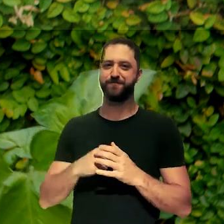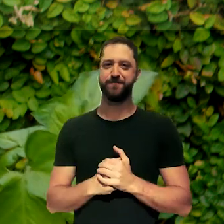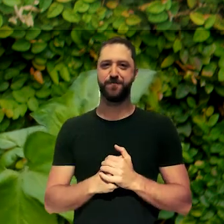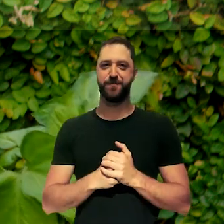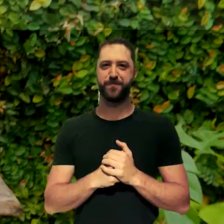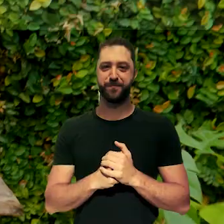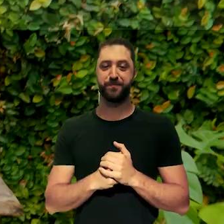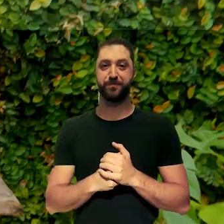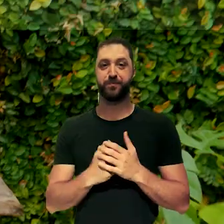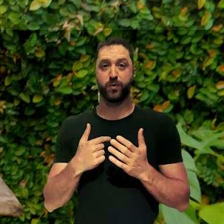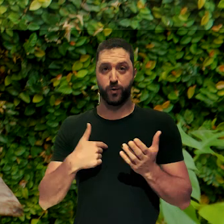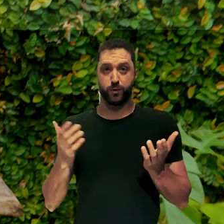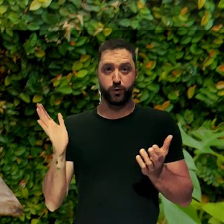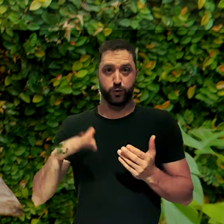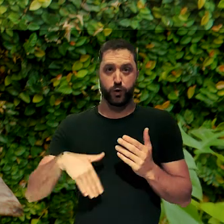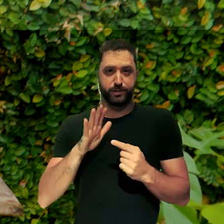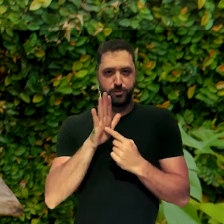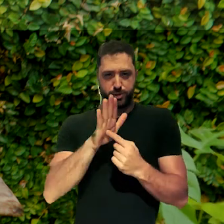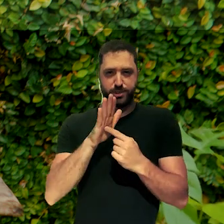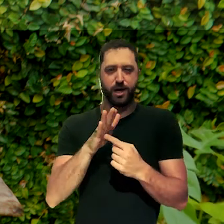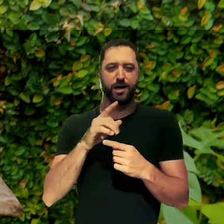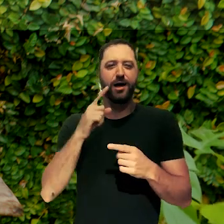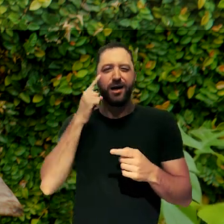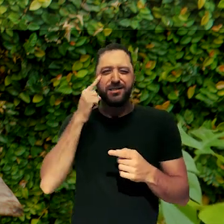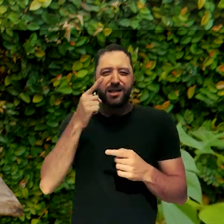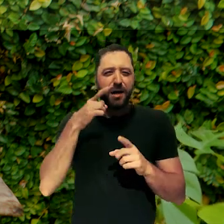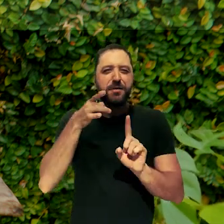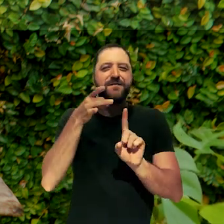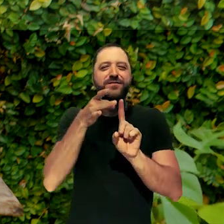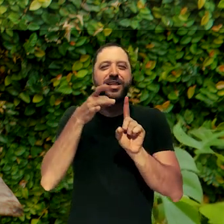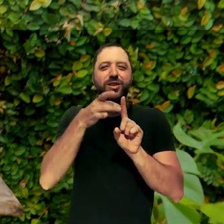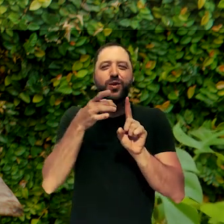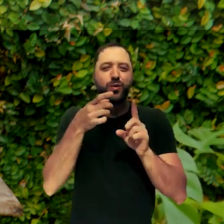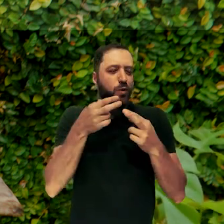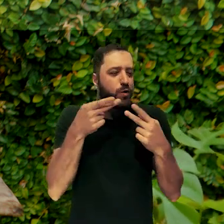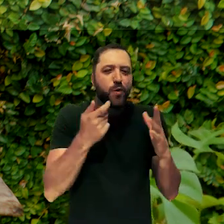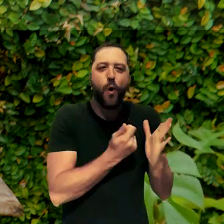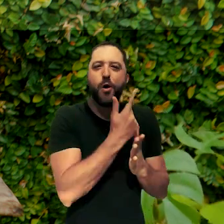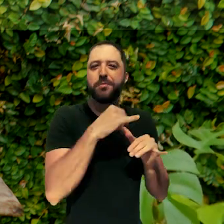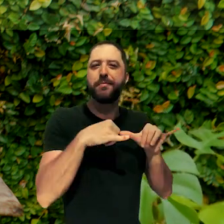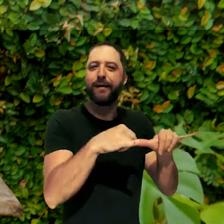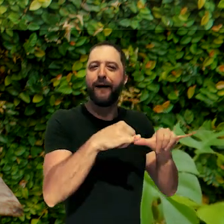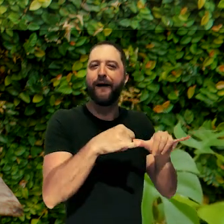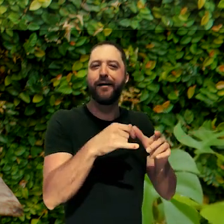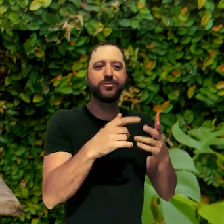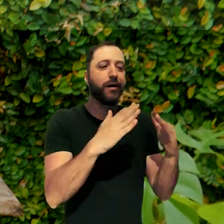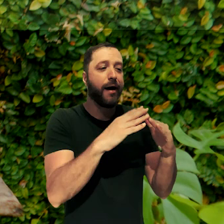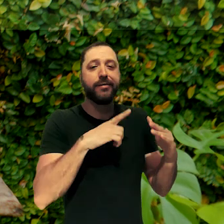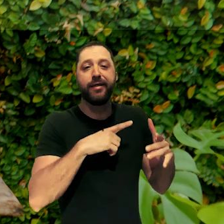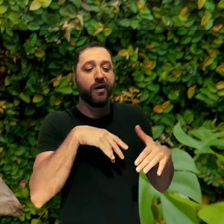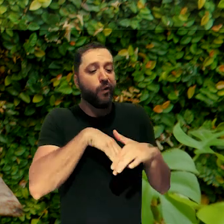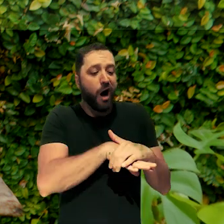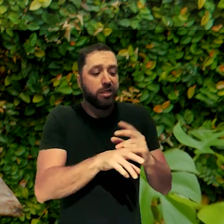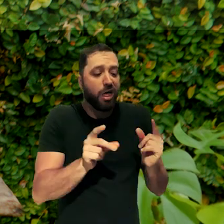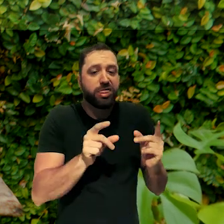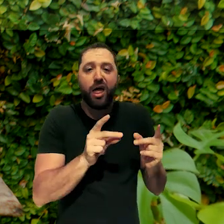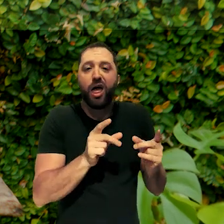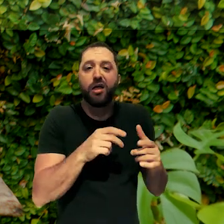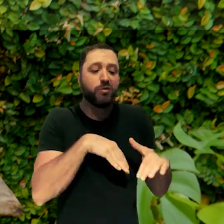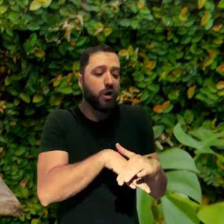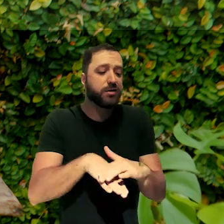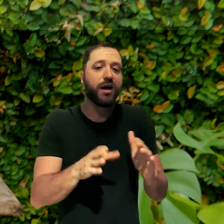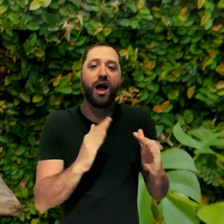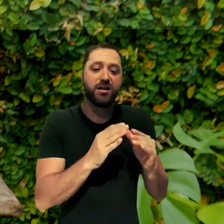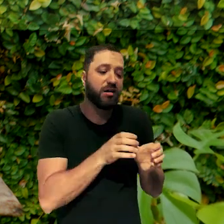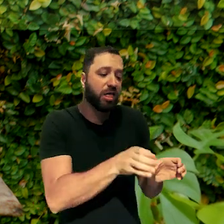cultivadas na água. Então vamos lá. Aqui a proposta que eu trouxe para vocês é de reutilizar esses vidros de conserva, que é super bacana, a gente sempre tem um